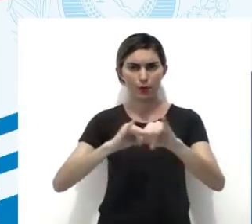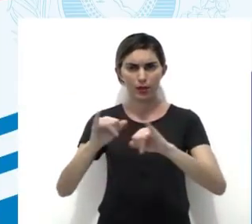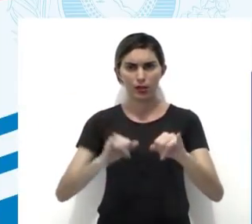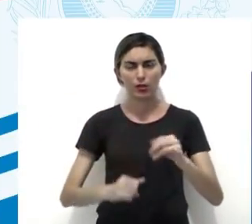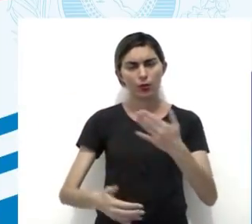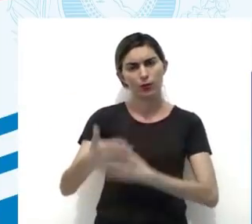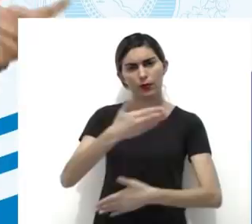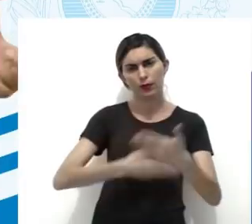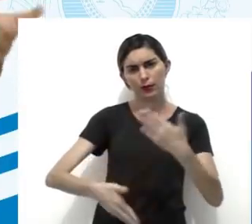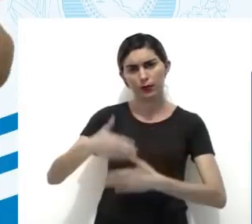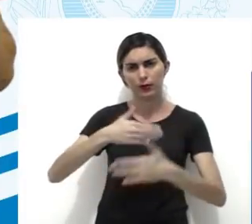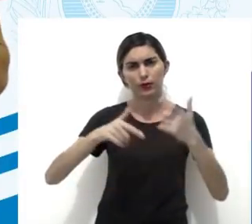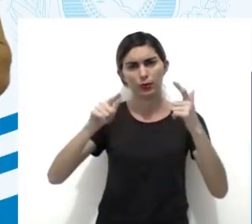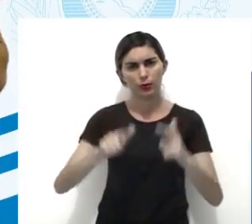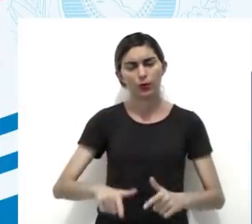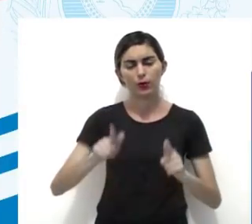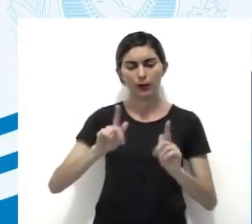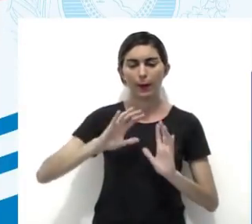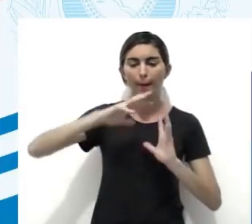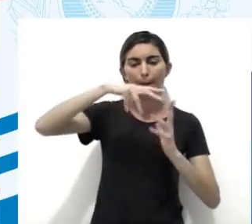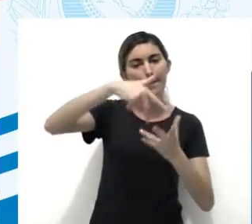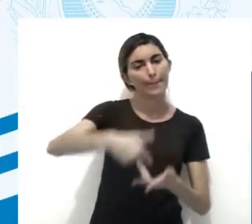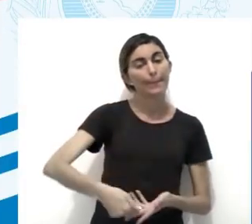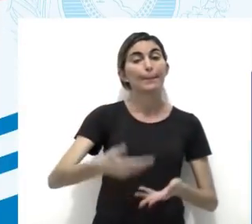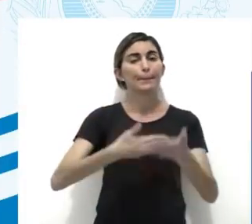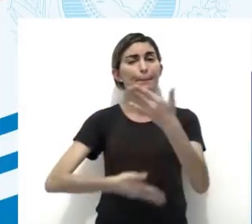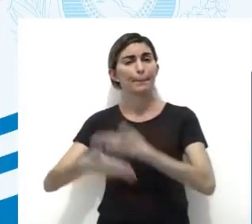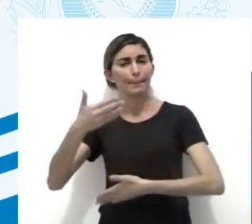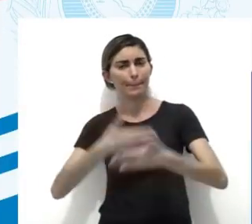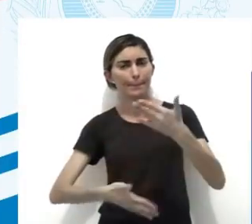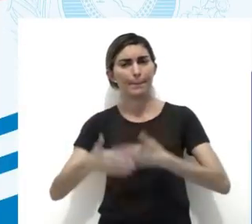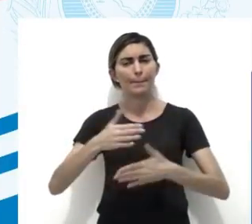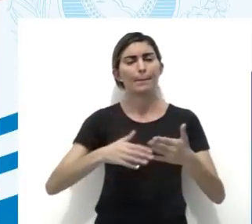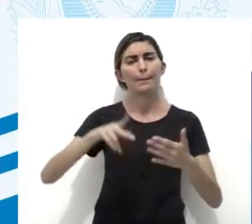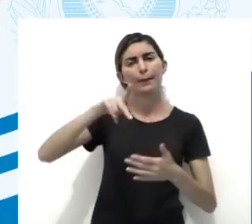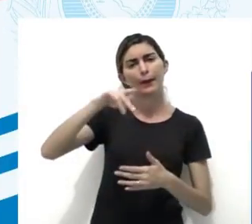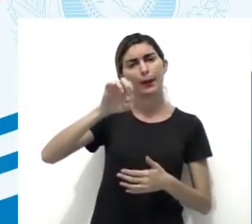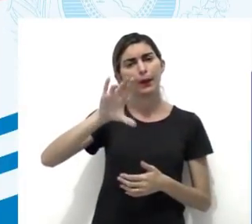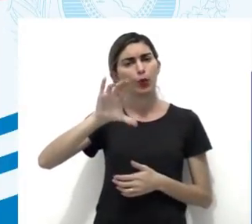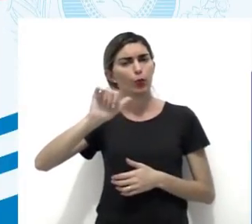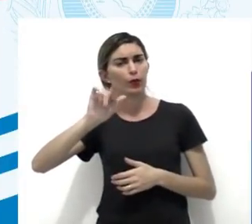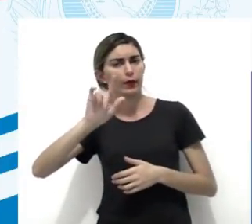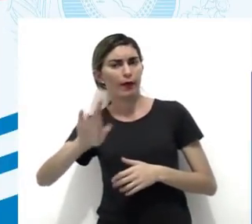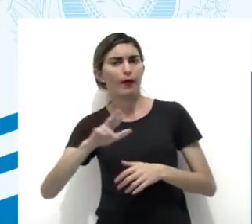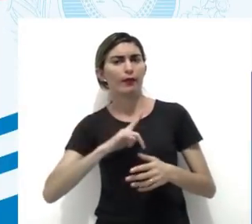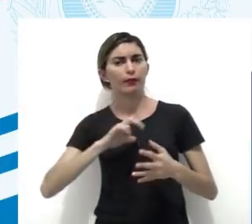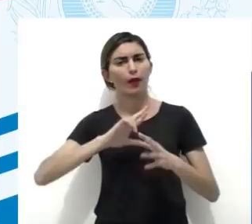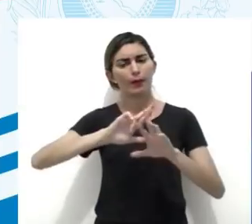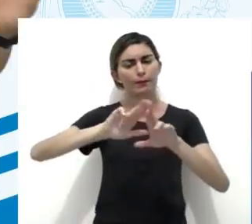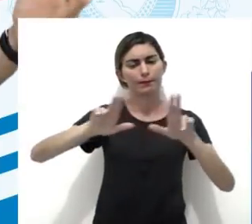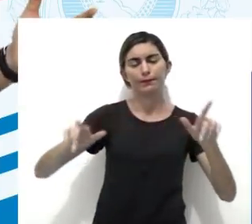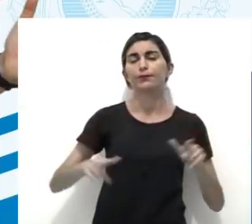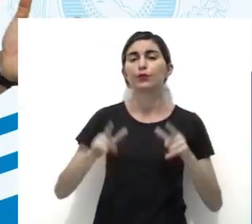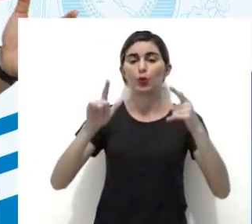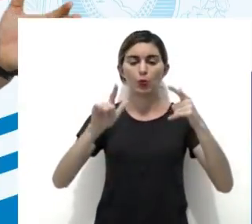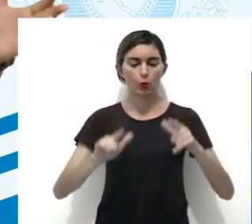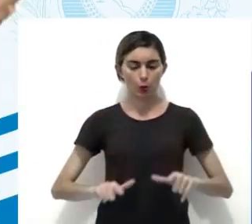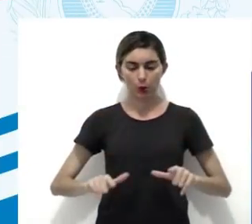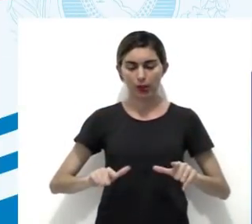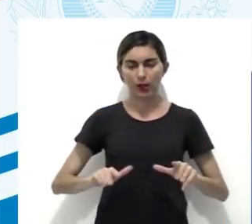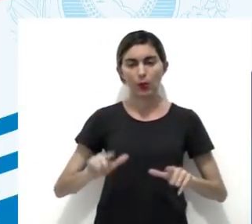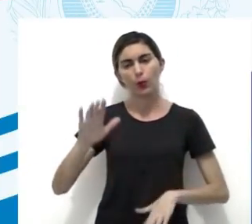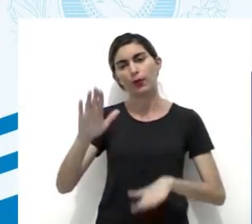Essa relação entre o local e o global, ela é uma relação muito peculiar, né? Ela tem suas singularidades. O